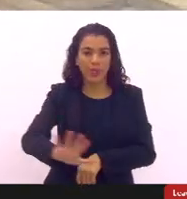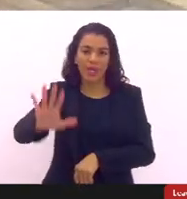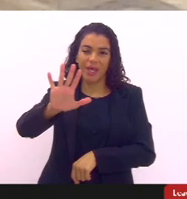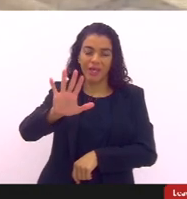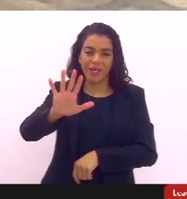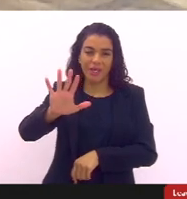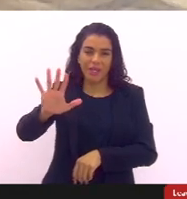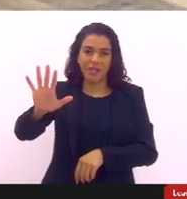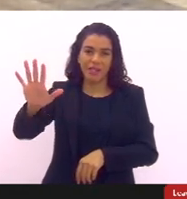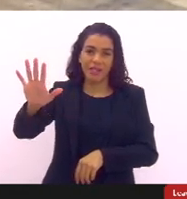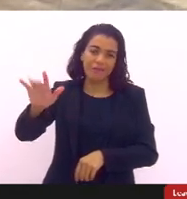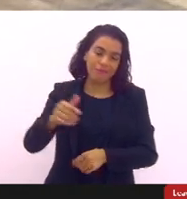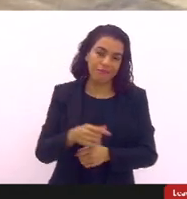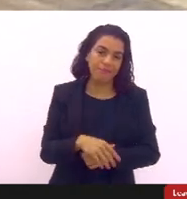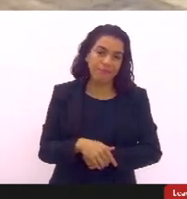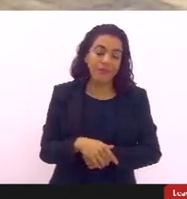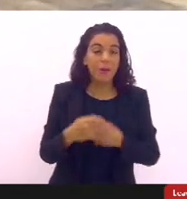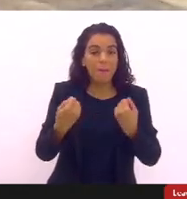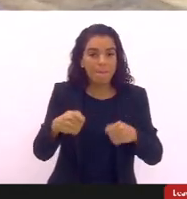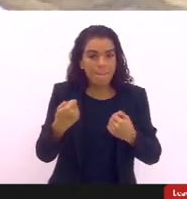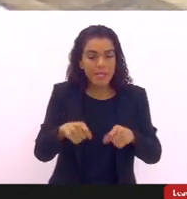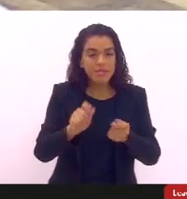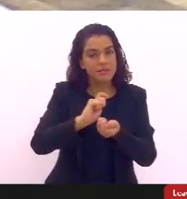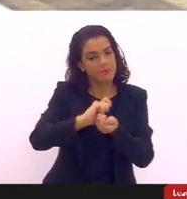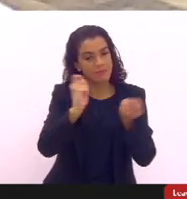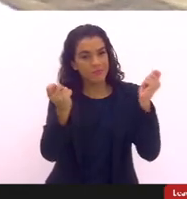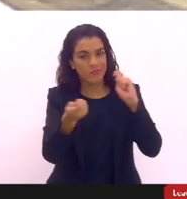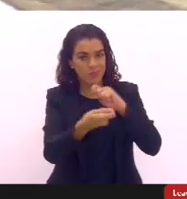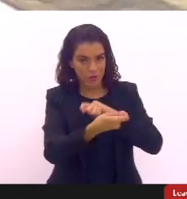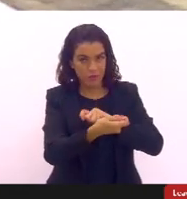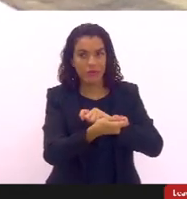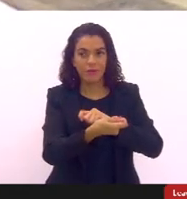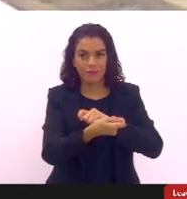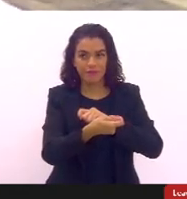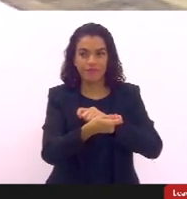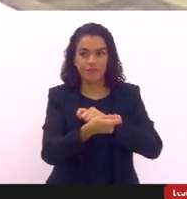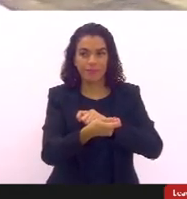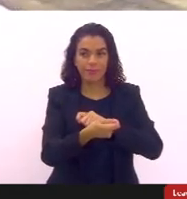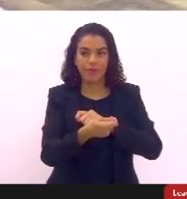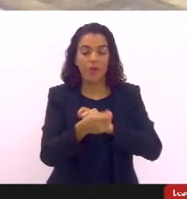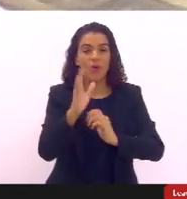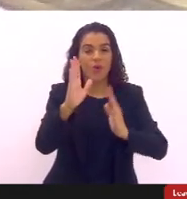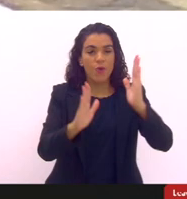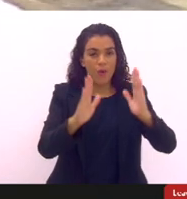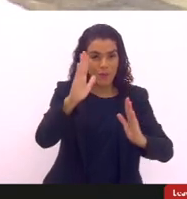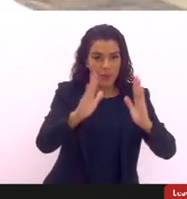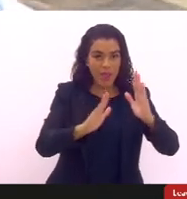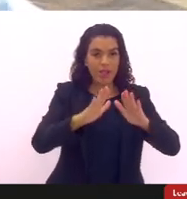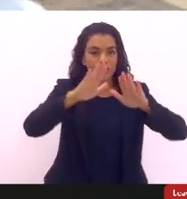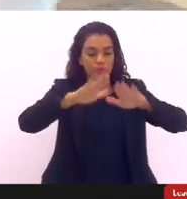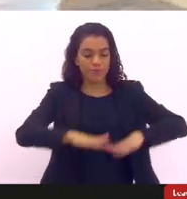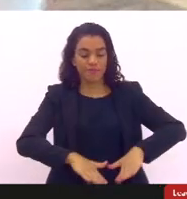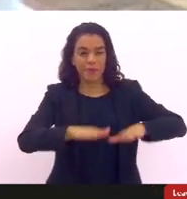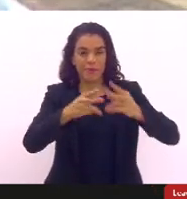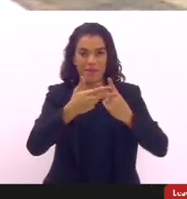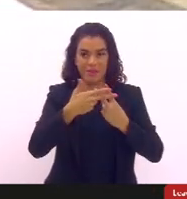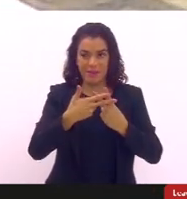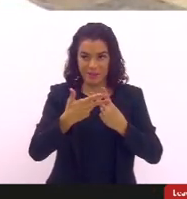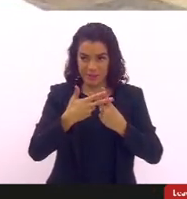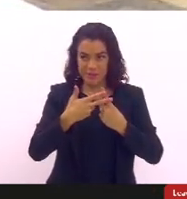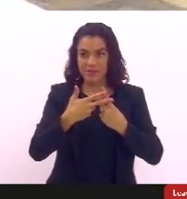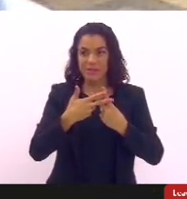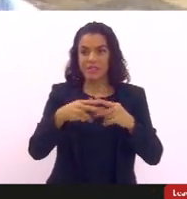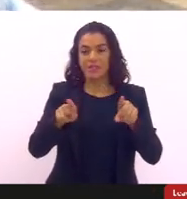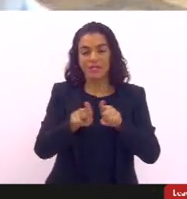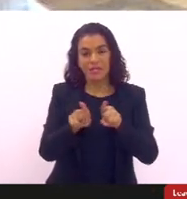acho que a gente precisa redesenhar esse ingresso das pessoas, o período dessas pessoas de permanência,